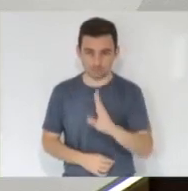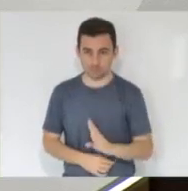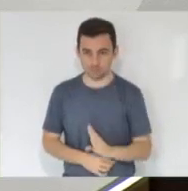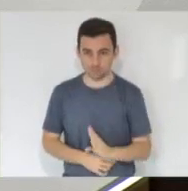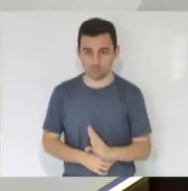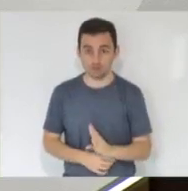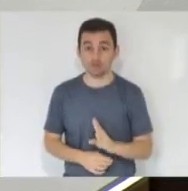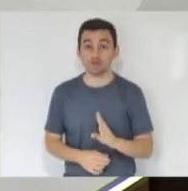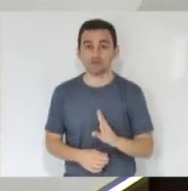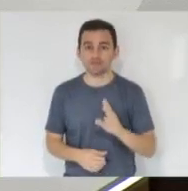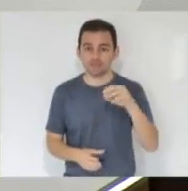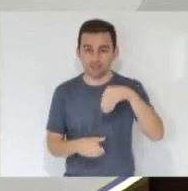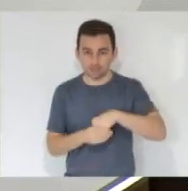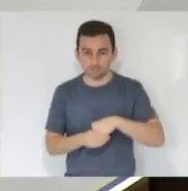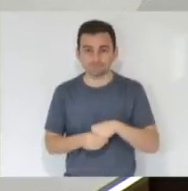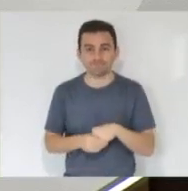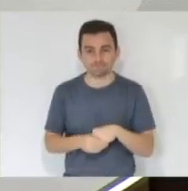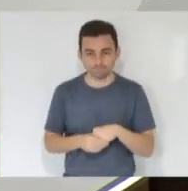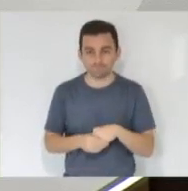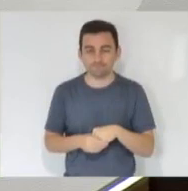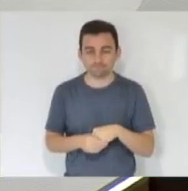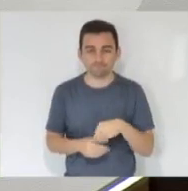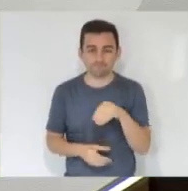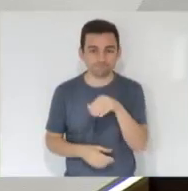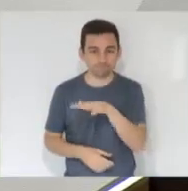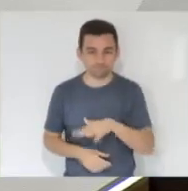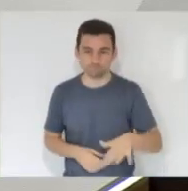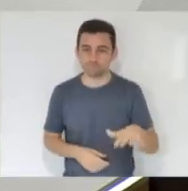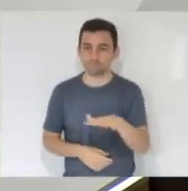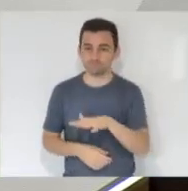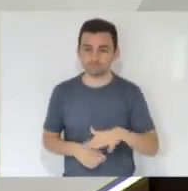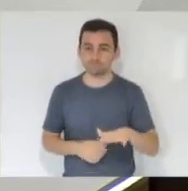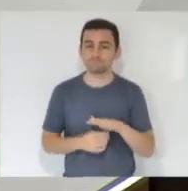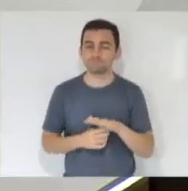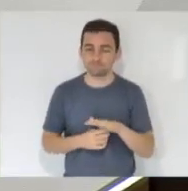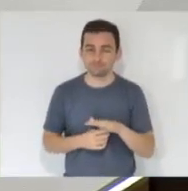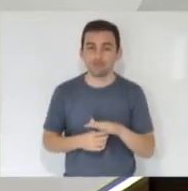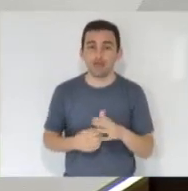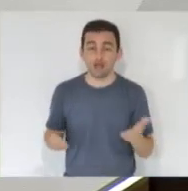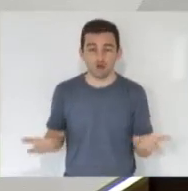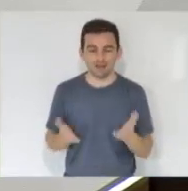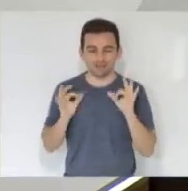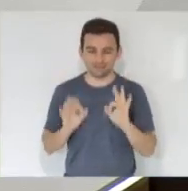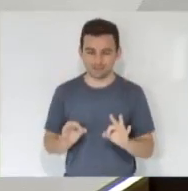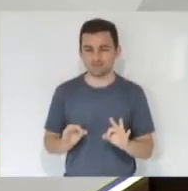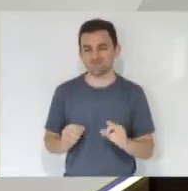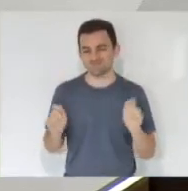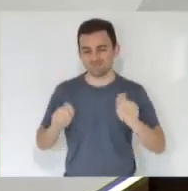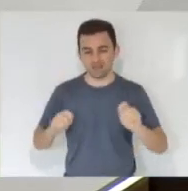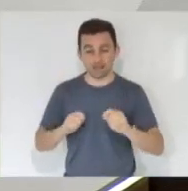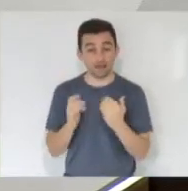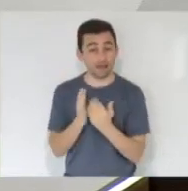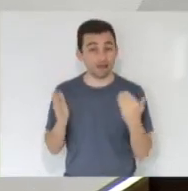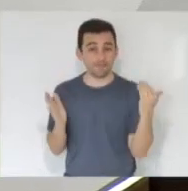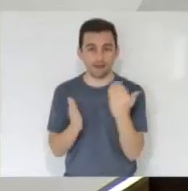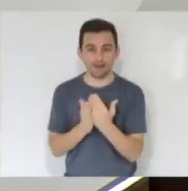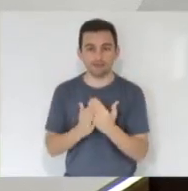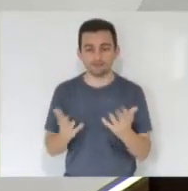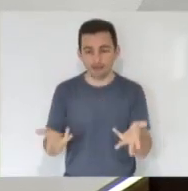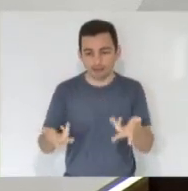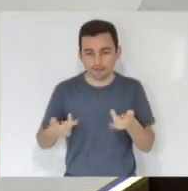Santa Catarina começa a se apresentar, e eu tenho certeza que nós vamos dar um salto muito grande na qualidade do